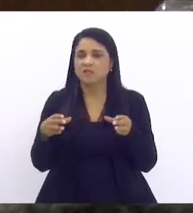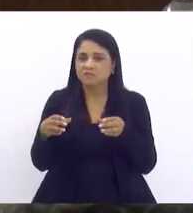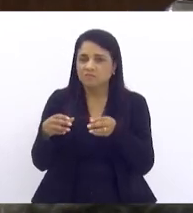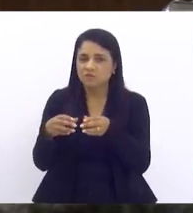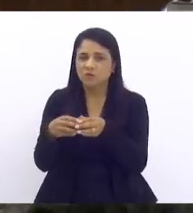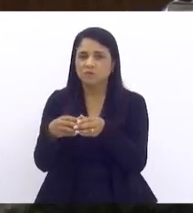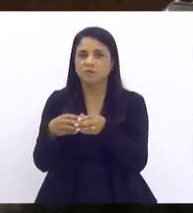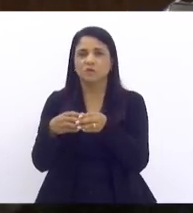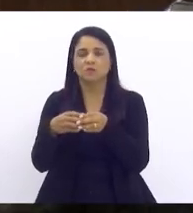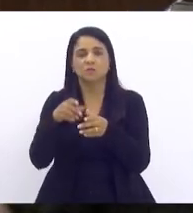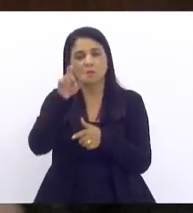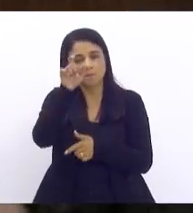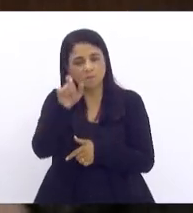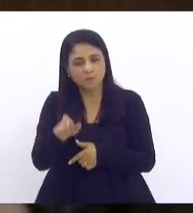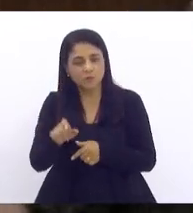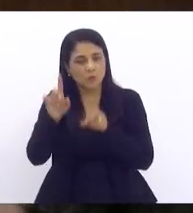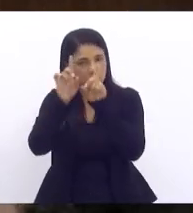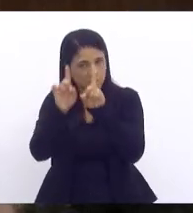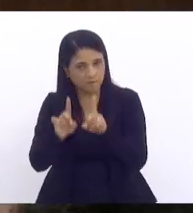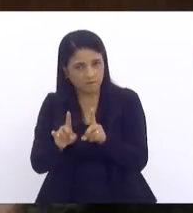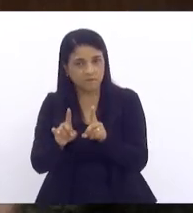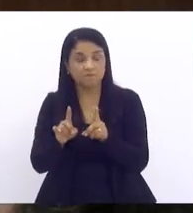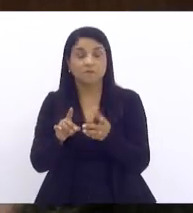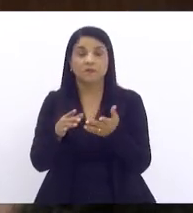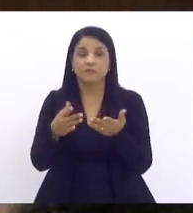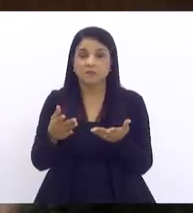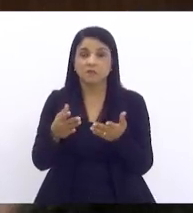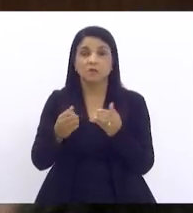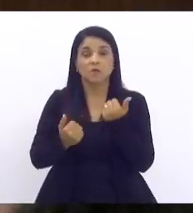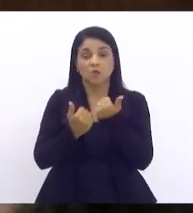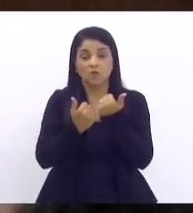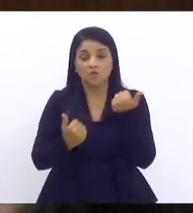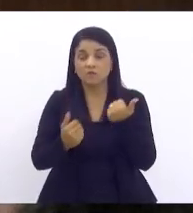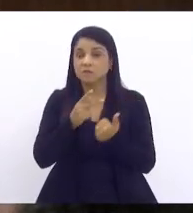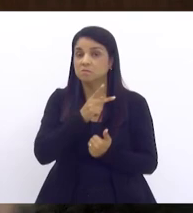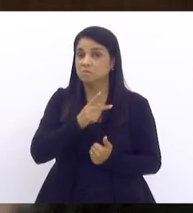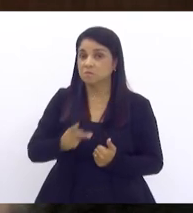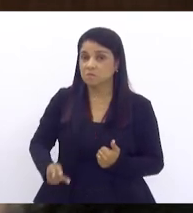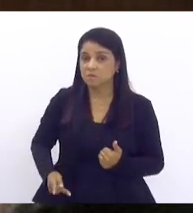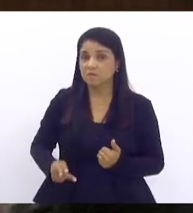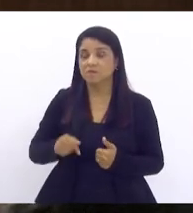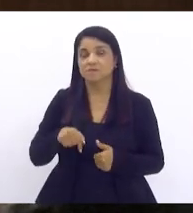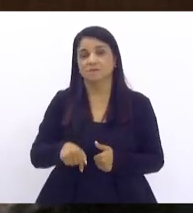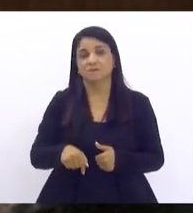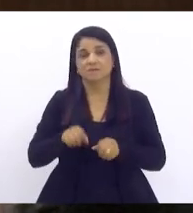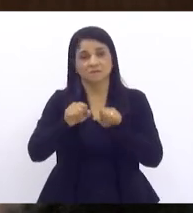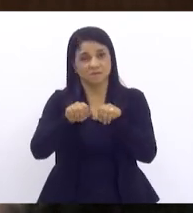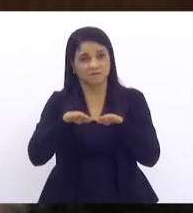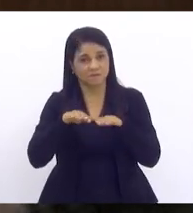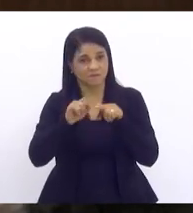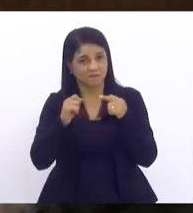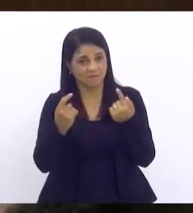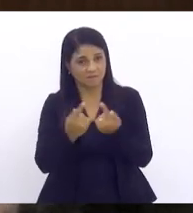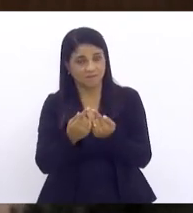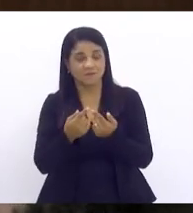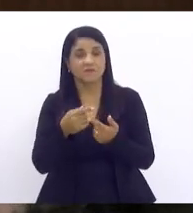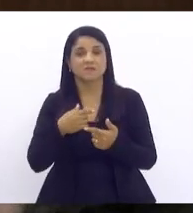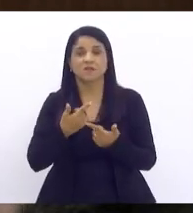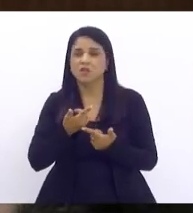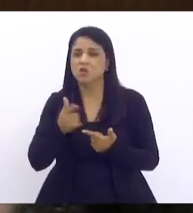Pessoas com Deficiência, enfim, o vice-presidente dessa casa e tantas